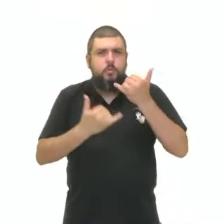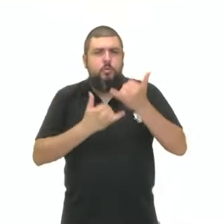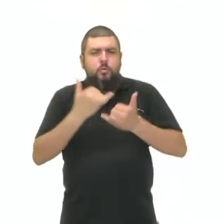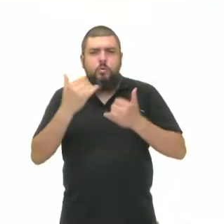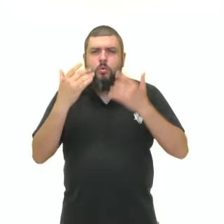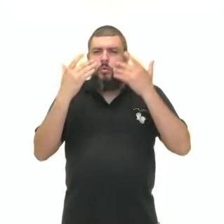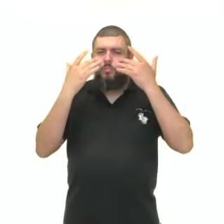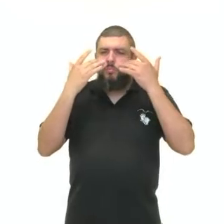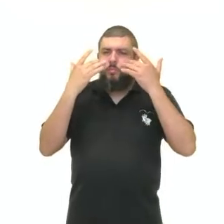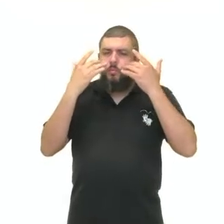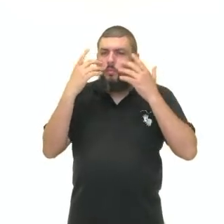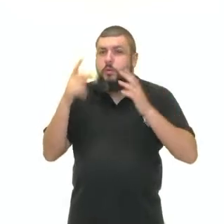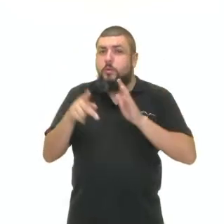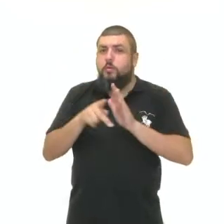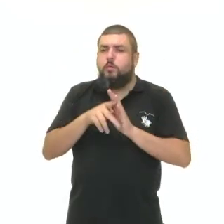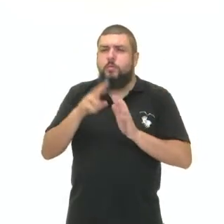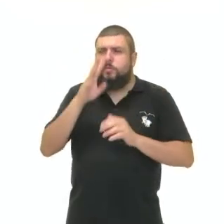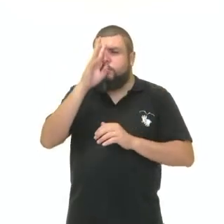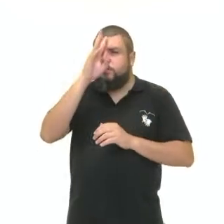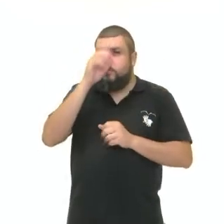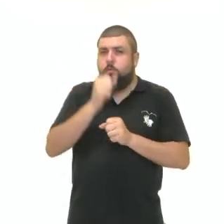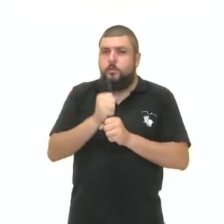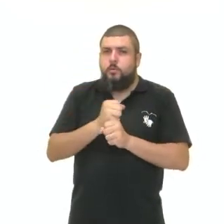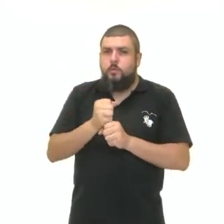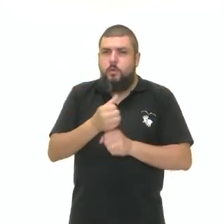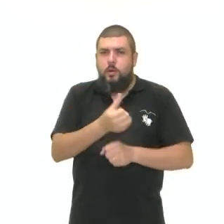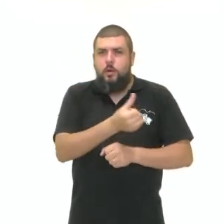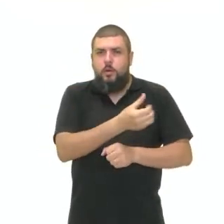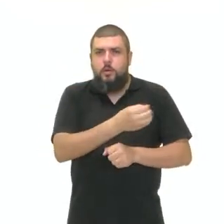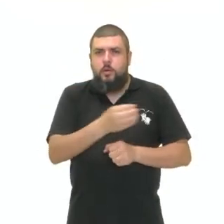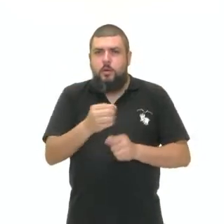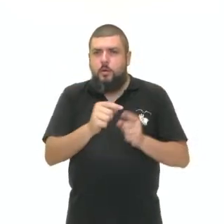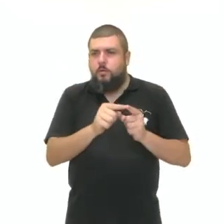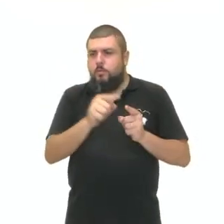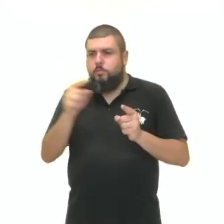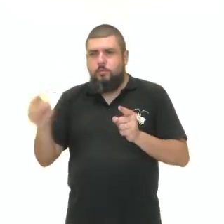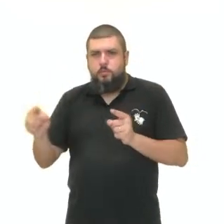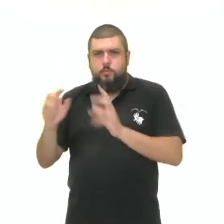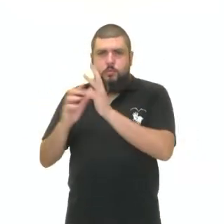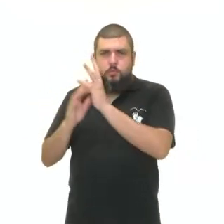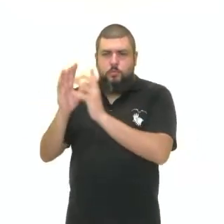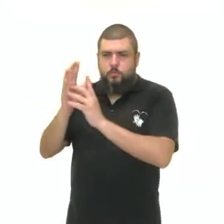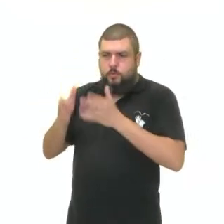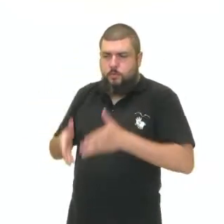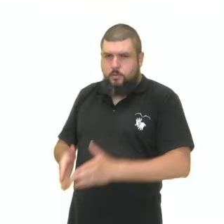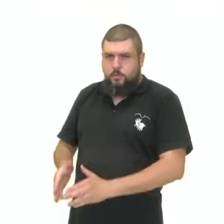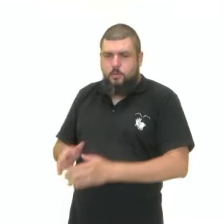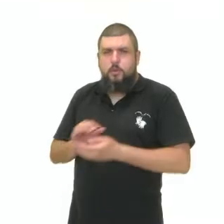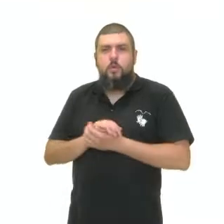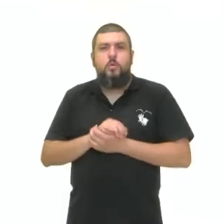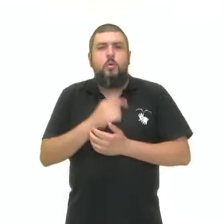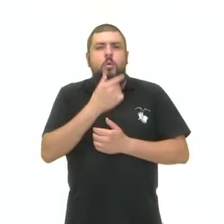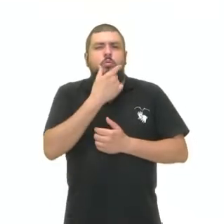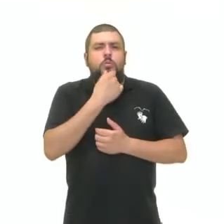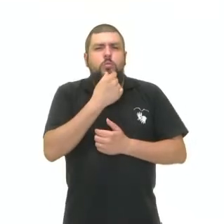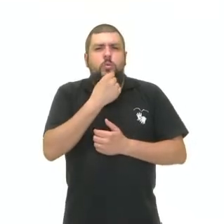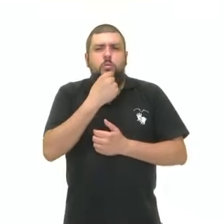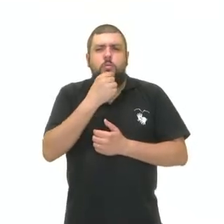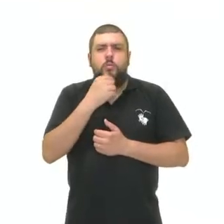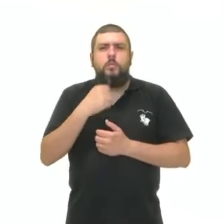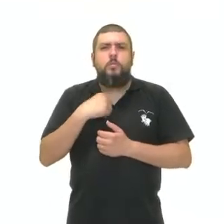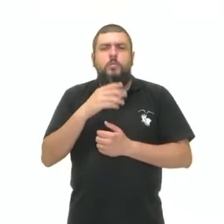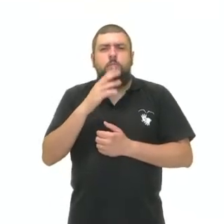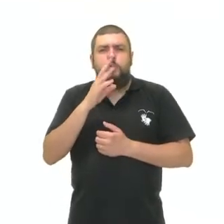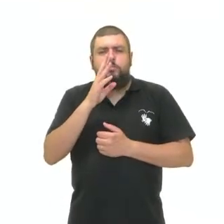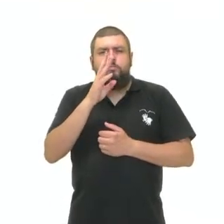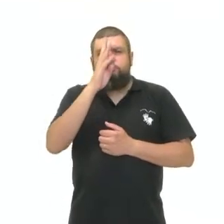a.C., quando o grego Téspis inventou um diálogo incorporando Dionísio e respondendo a um coro